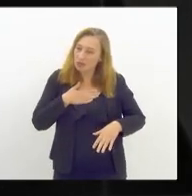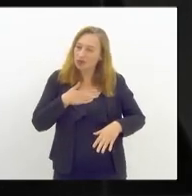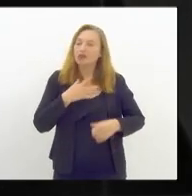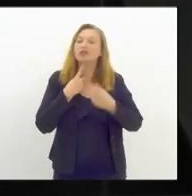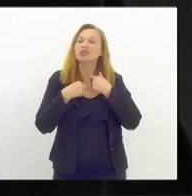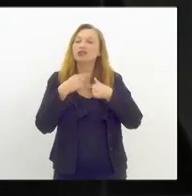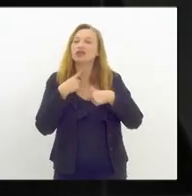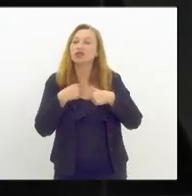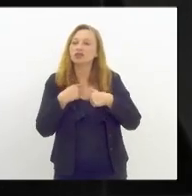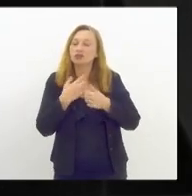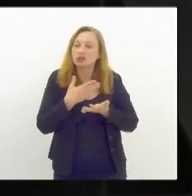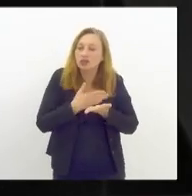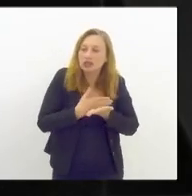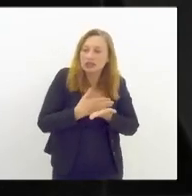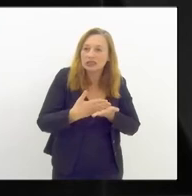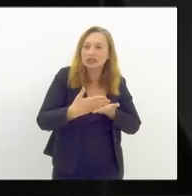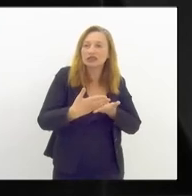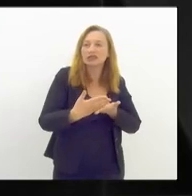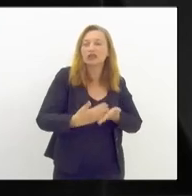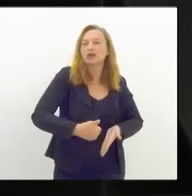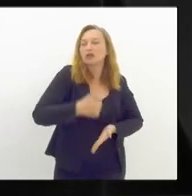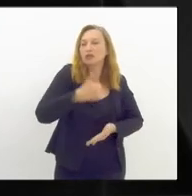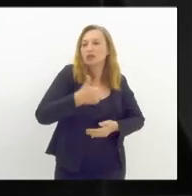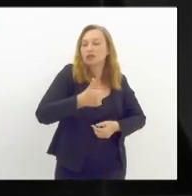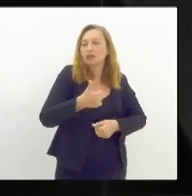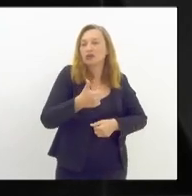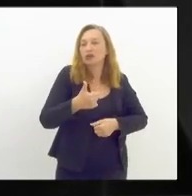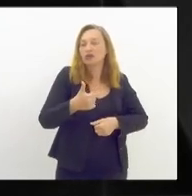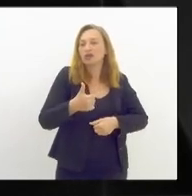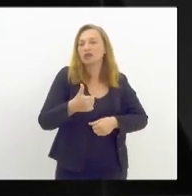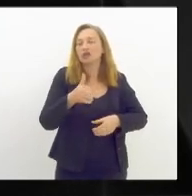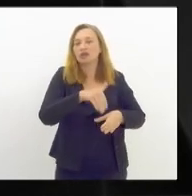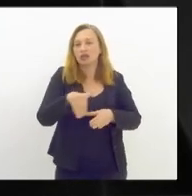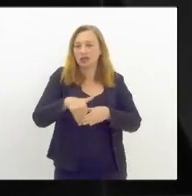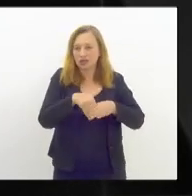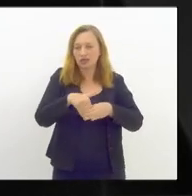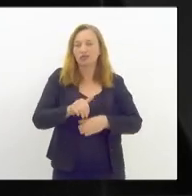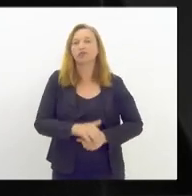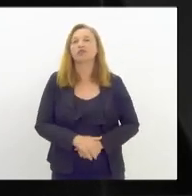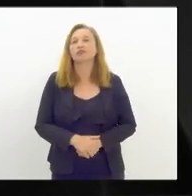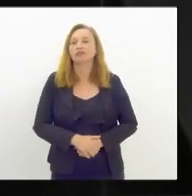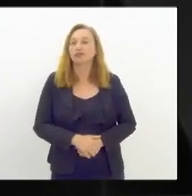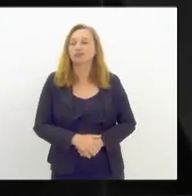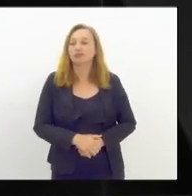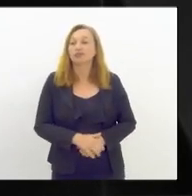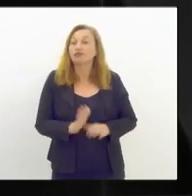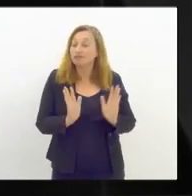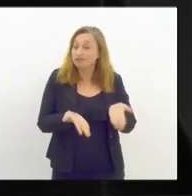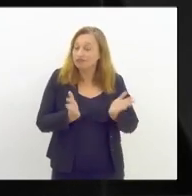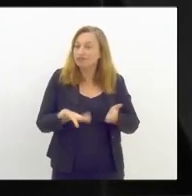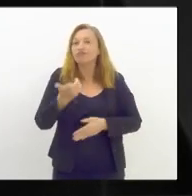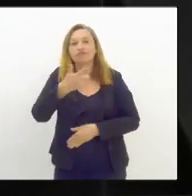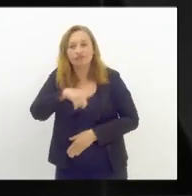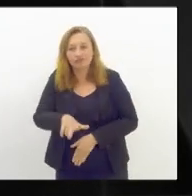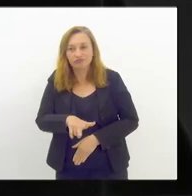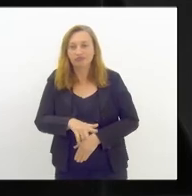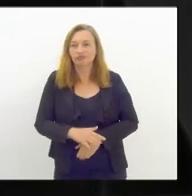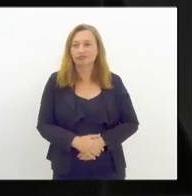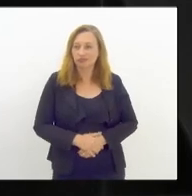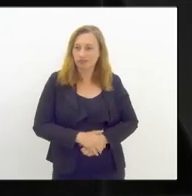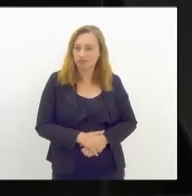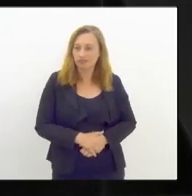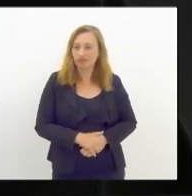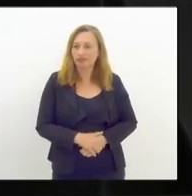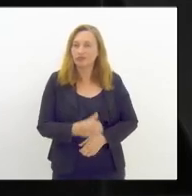que eu concorri a primeira o primeiro Player eleitoral e agora mais uma vez